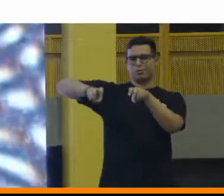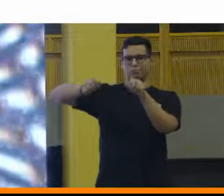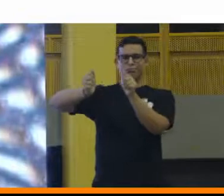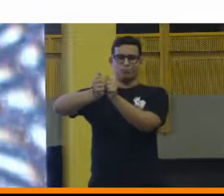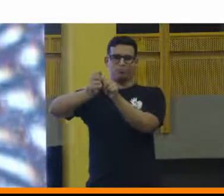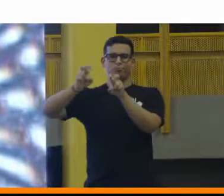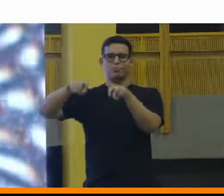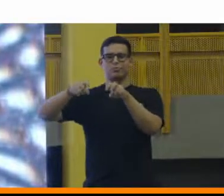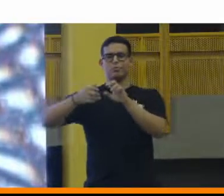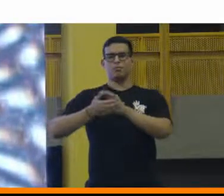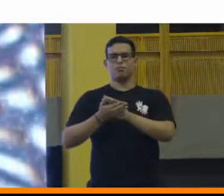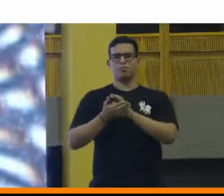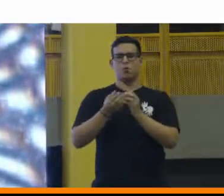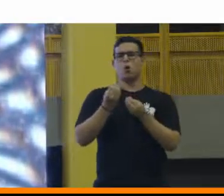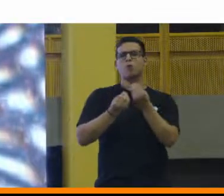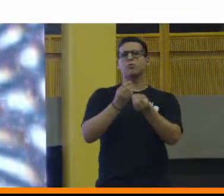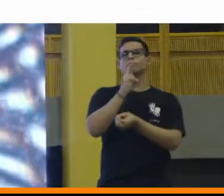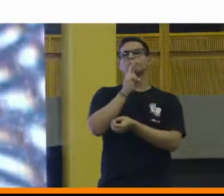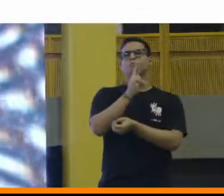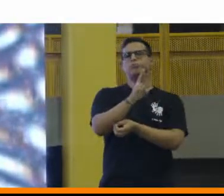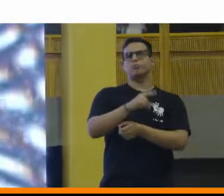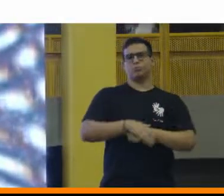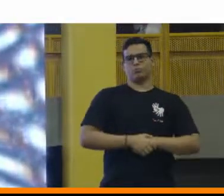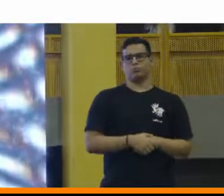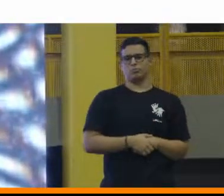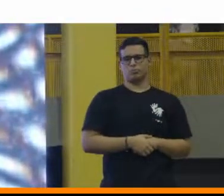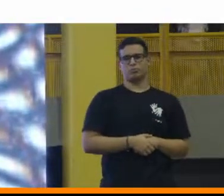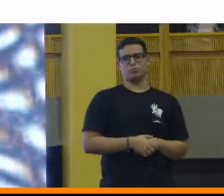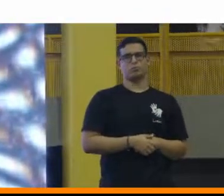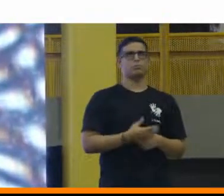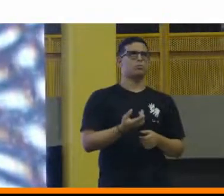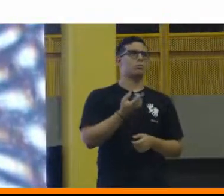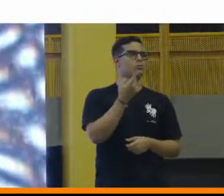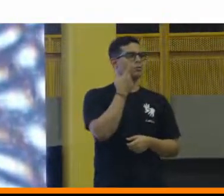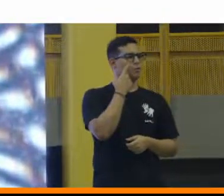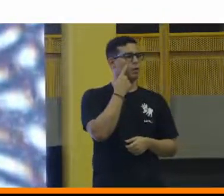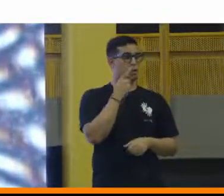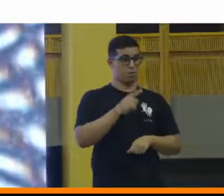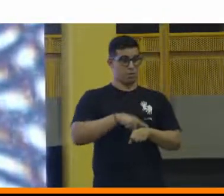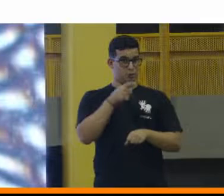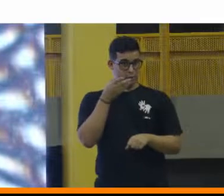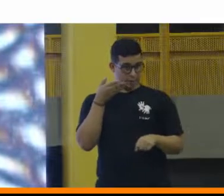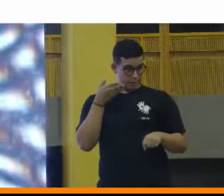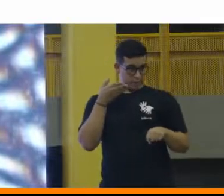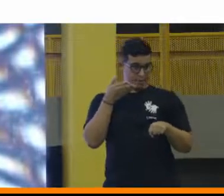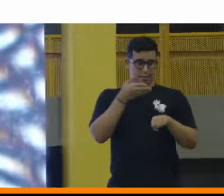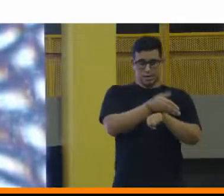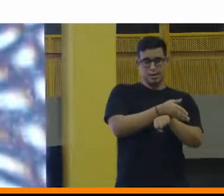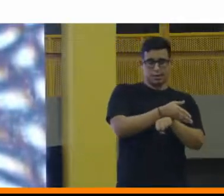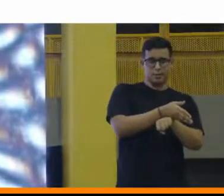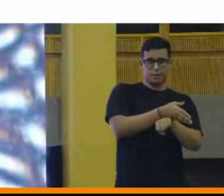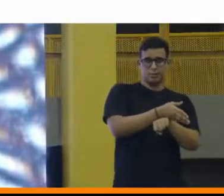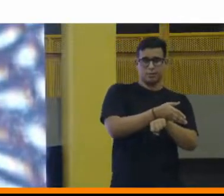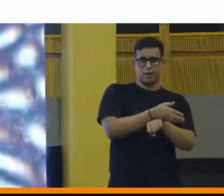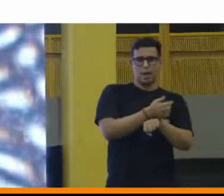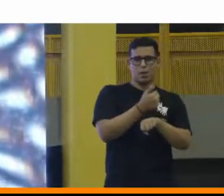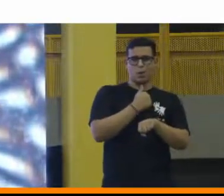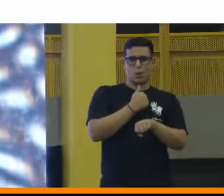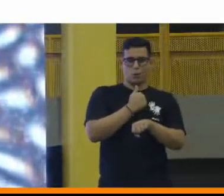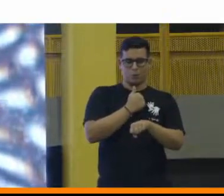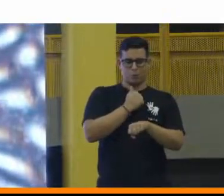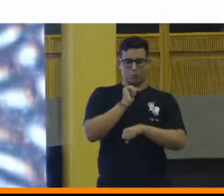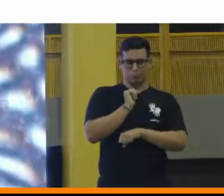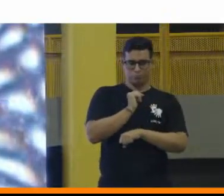é que você iria dizer? Ah, você falaria, olha, assim que você entrar, eu estou do